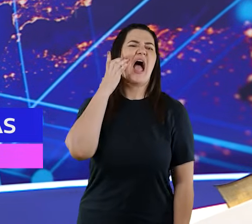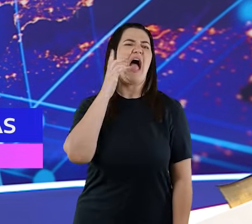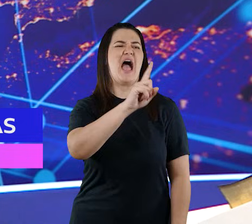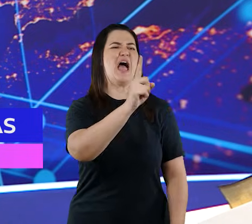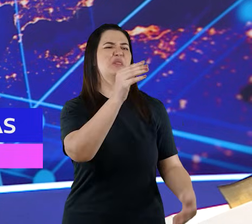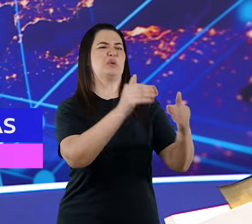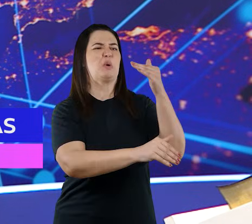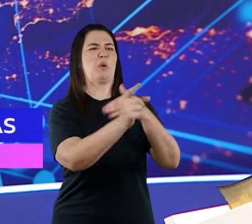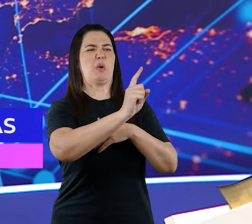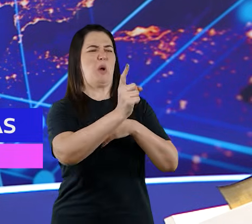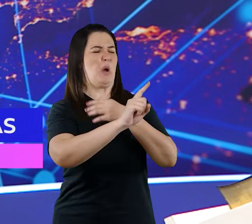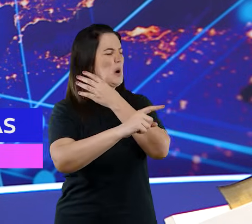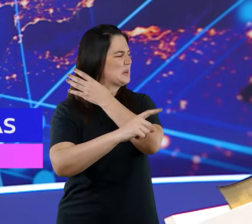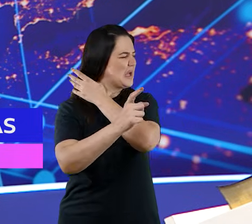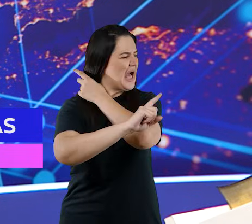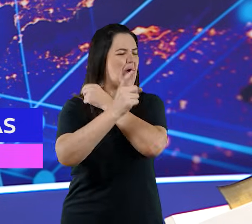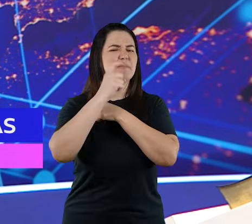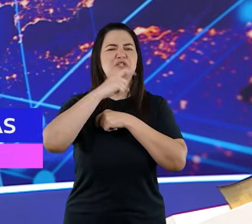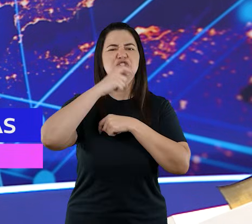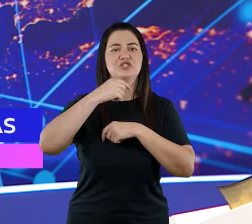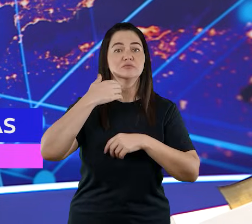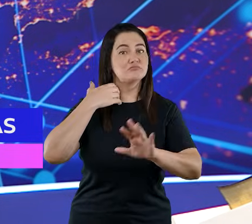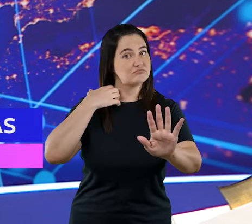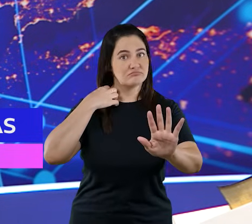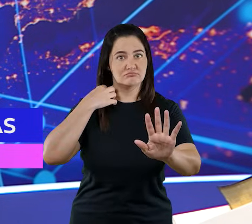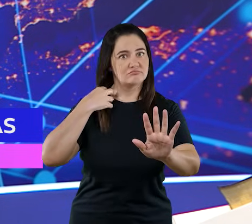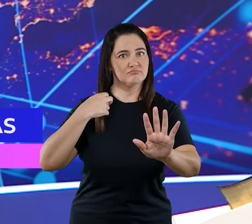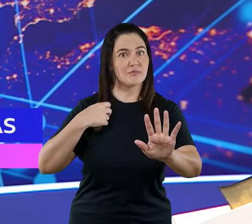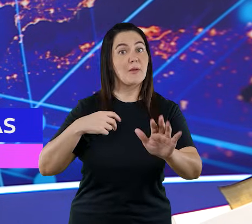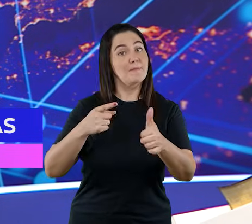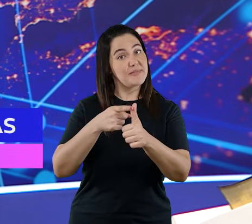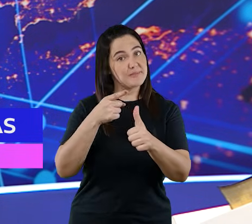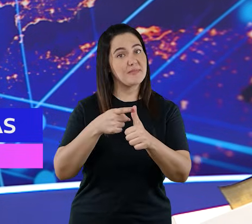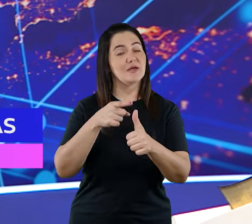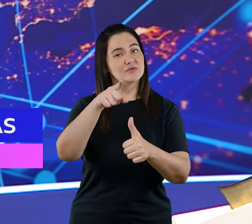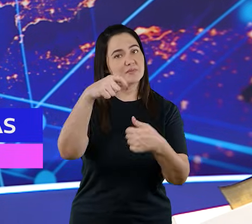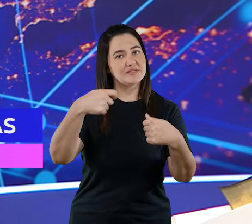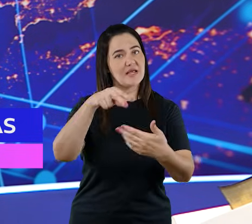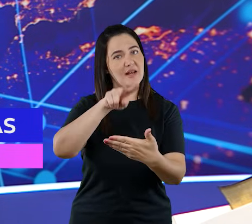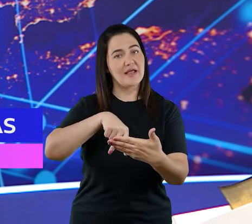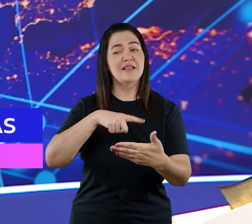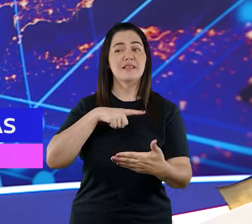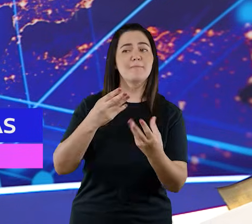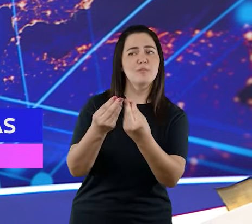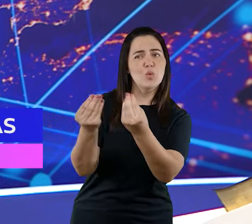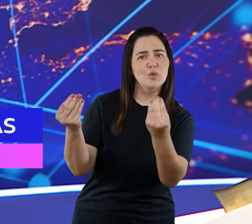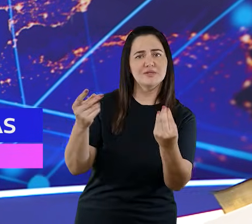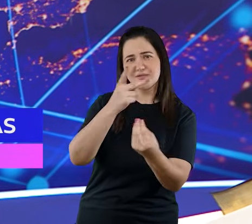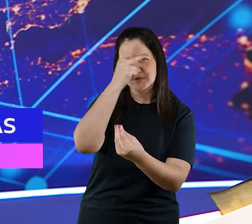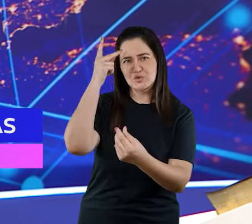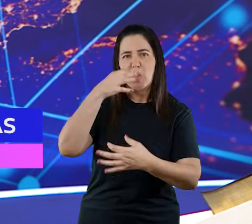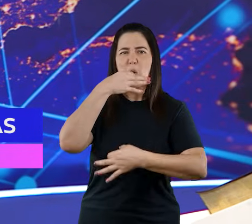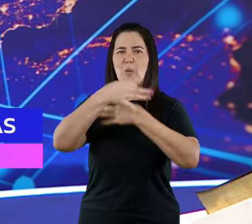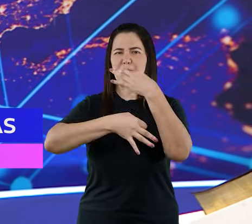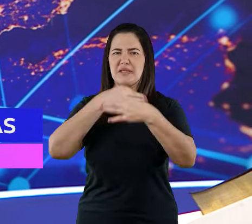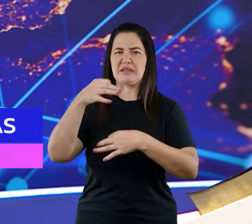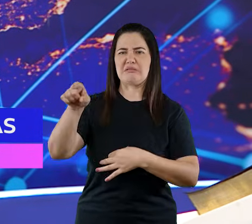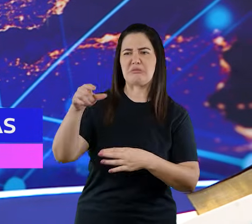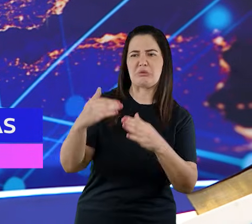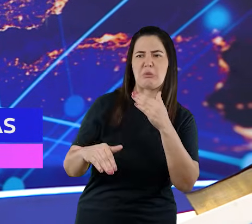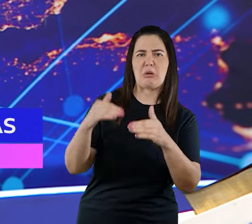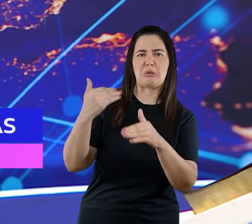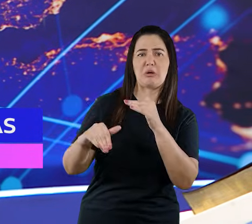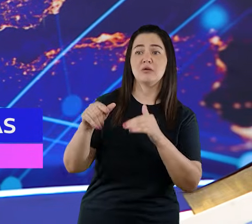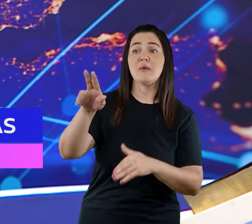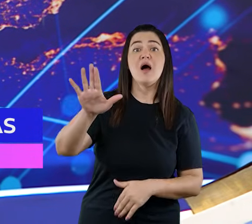um juízo ou de dizer por aí o que é que você pensa ou o que você acha. Há muitas pessoas opinando sobre os textos